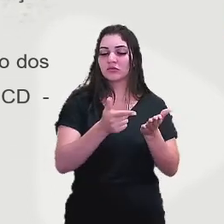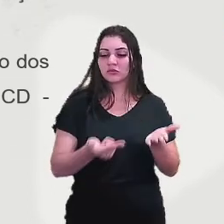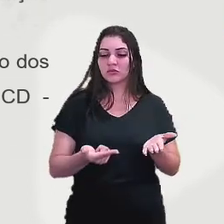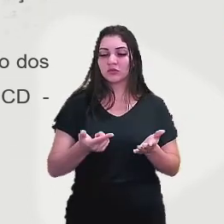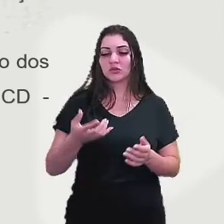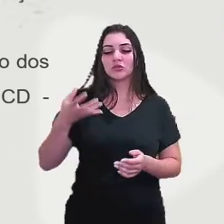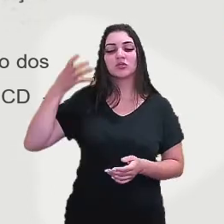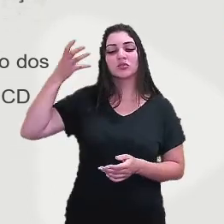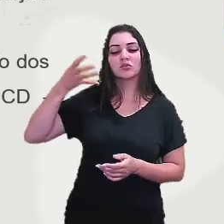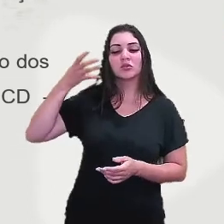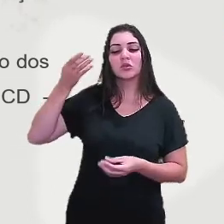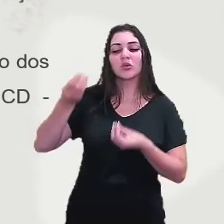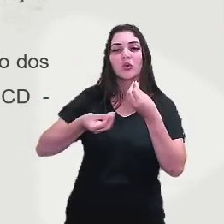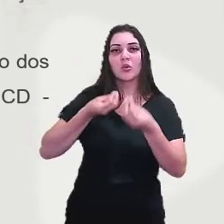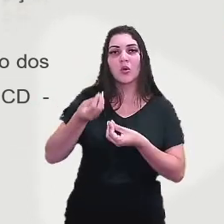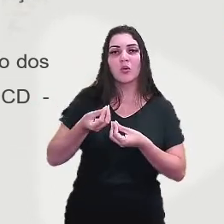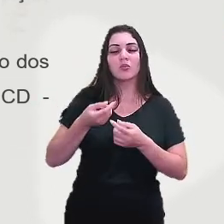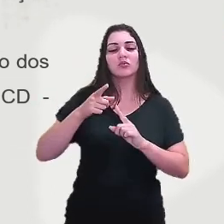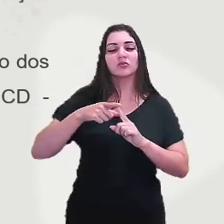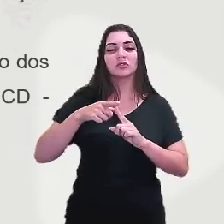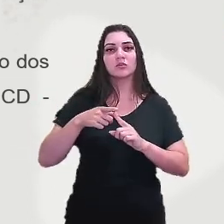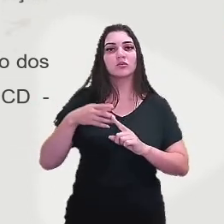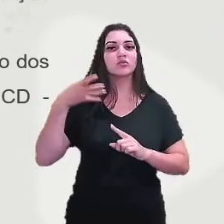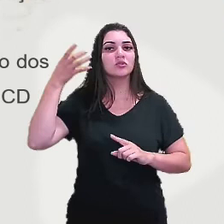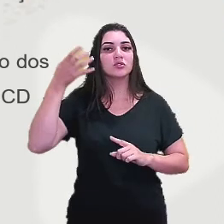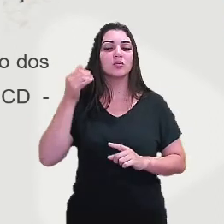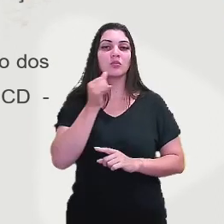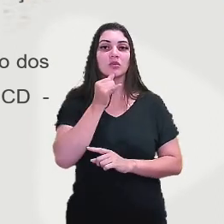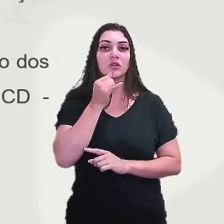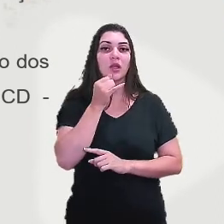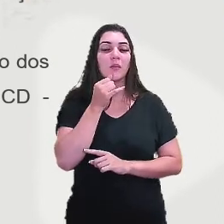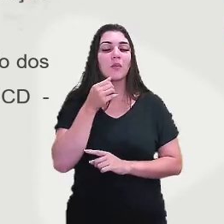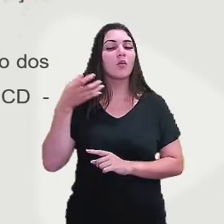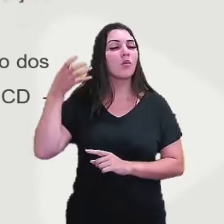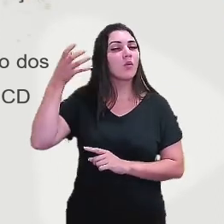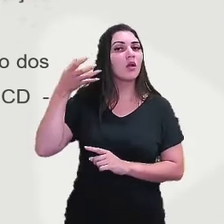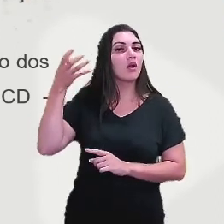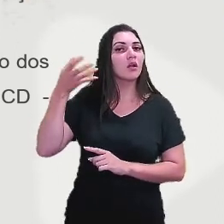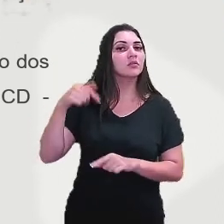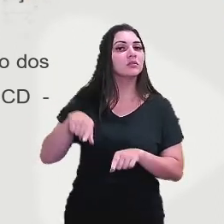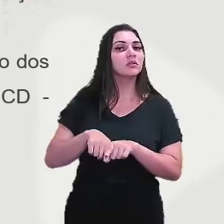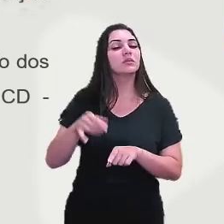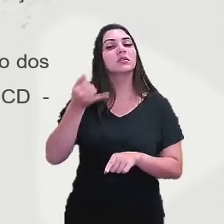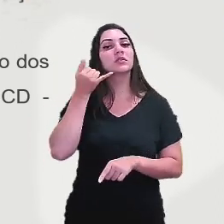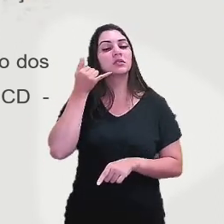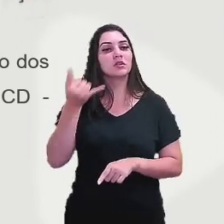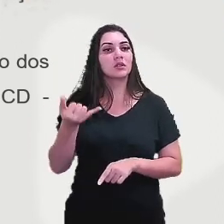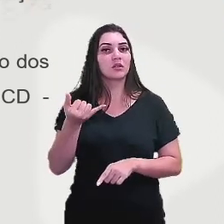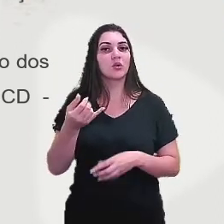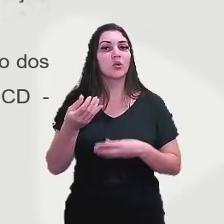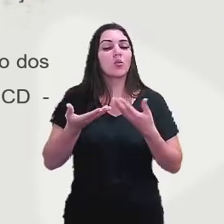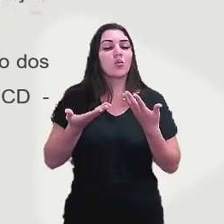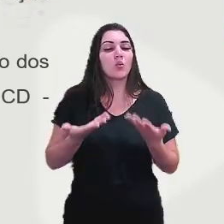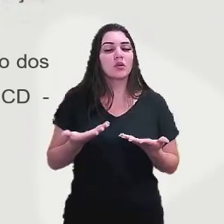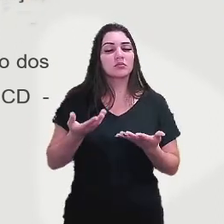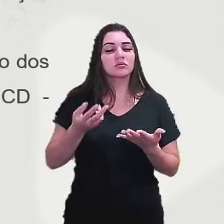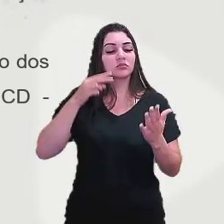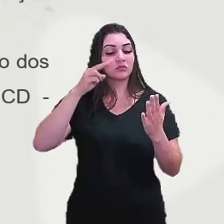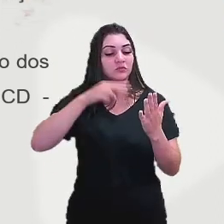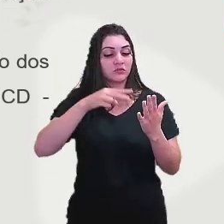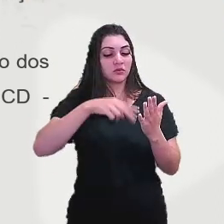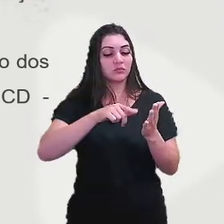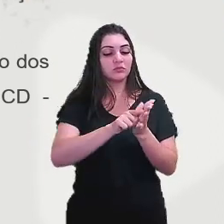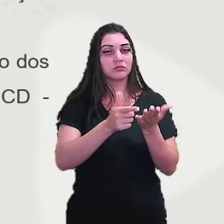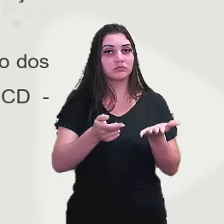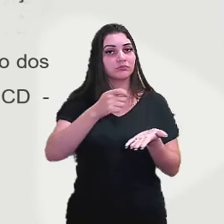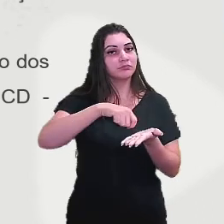Sonoros, linguagens através de sons, por exemplo, o rádio e o telefone. Quando estamos lendo a notícia do jornal, o escritor.